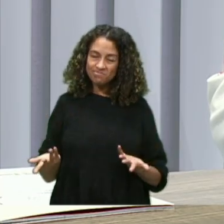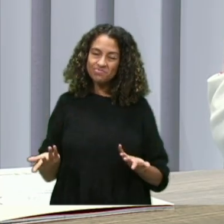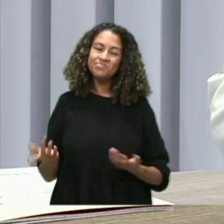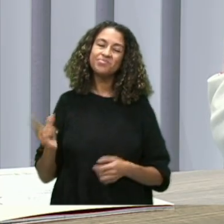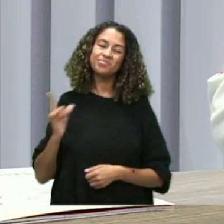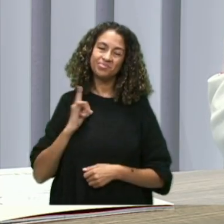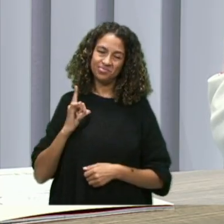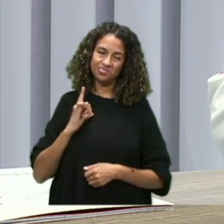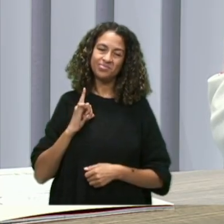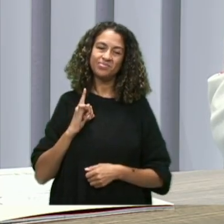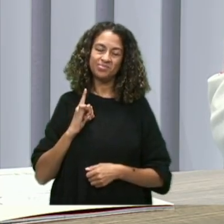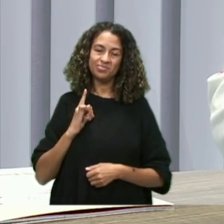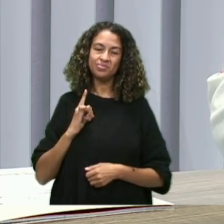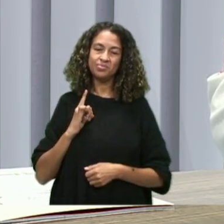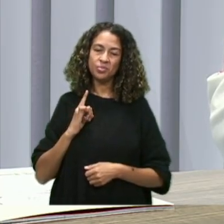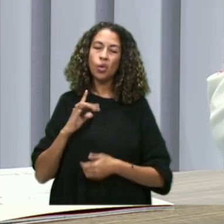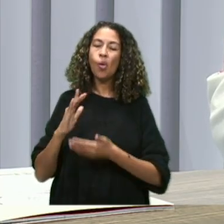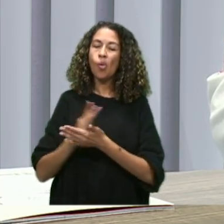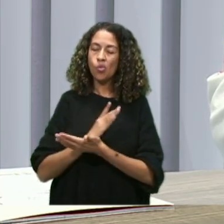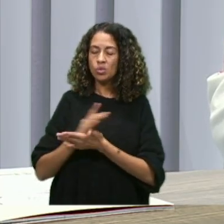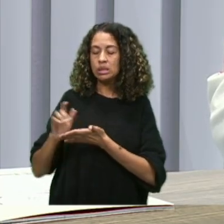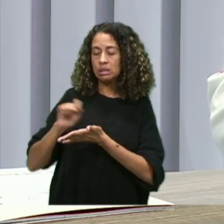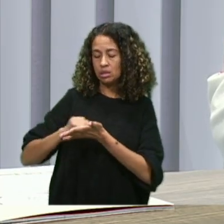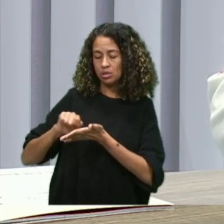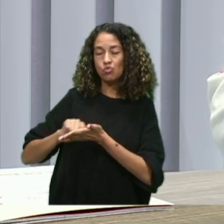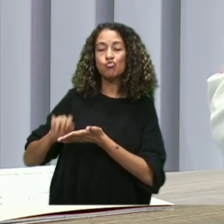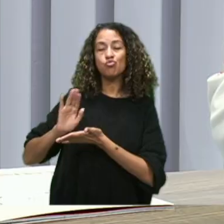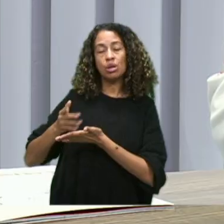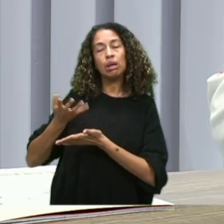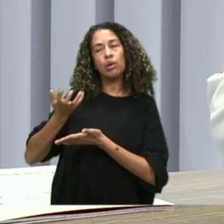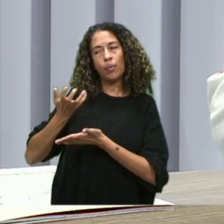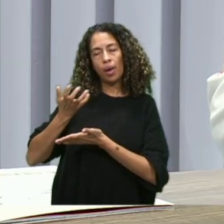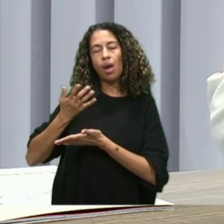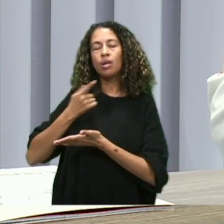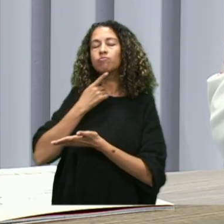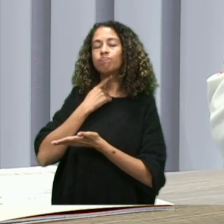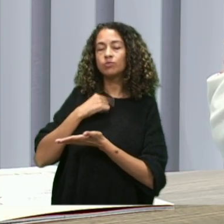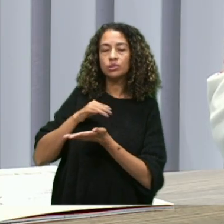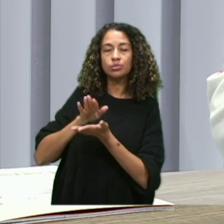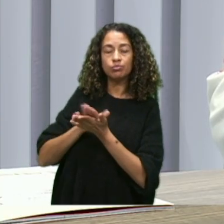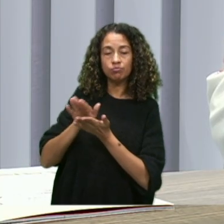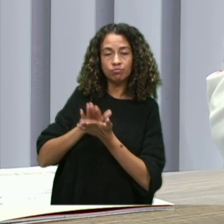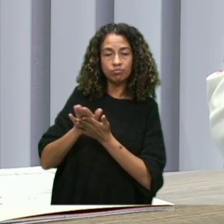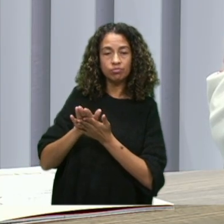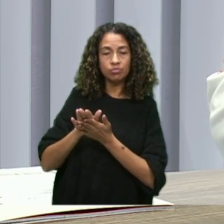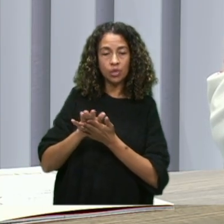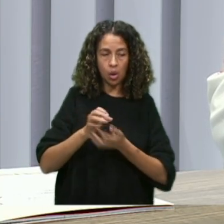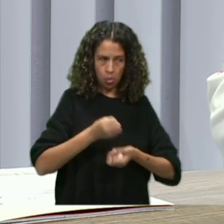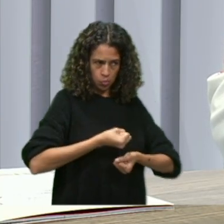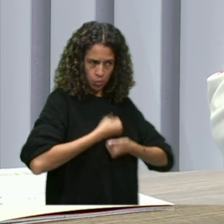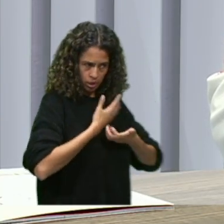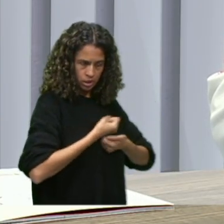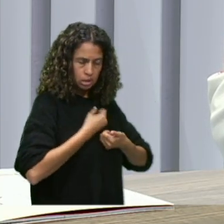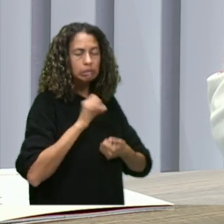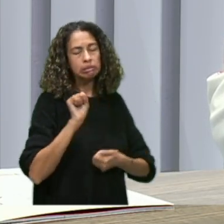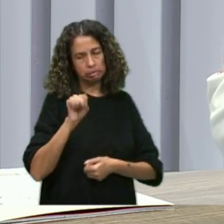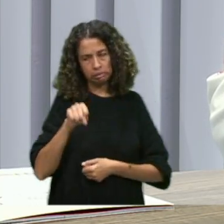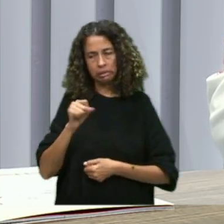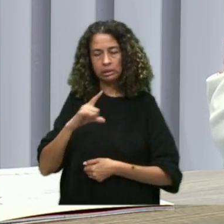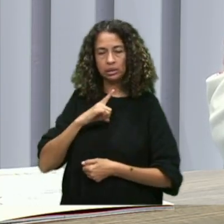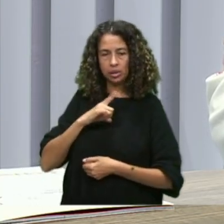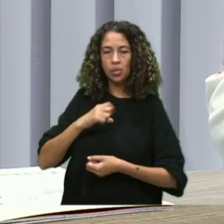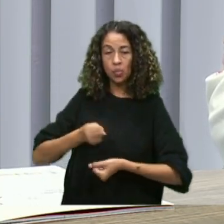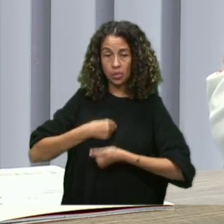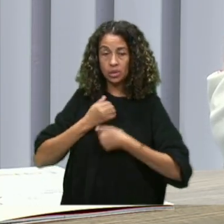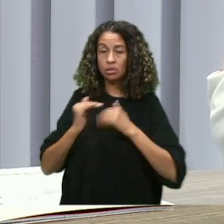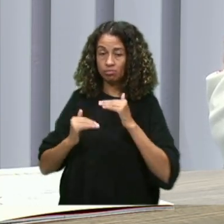Tem algumas coisas escritas que eu gostaria de publicar. Poemas? Tem poesias para